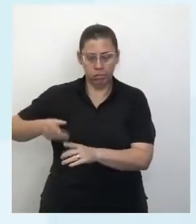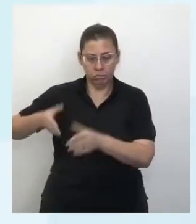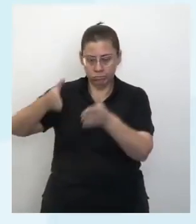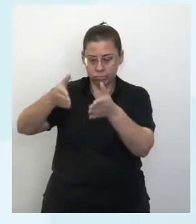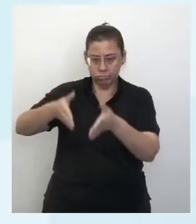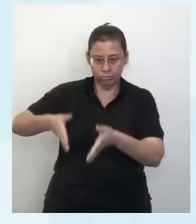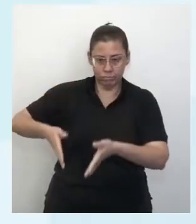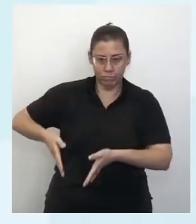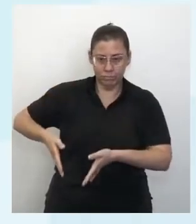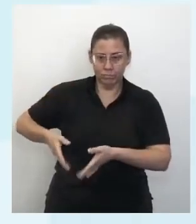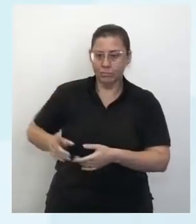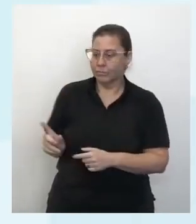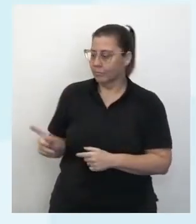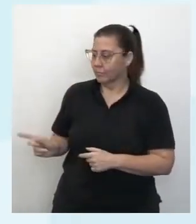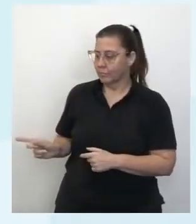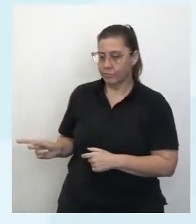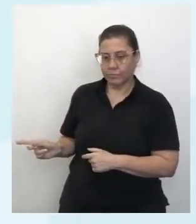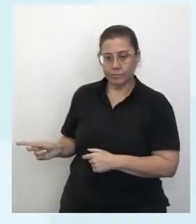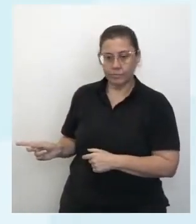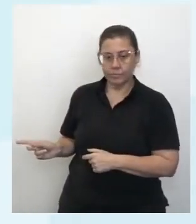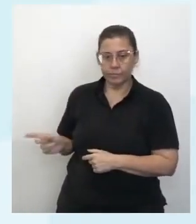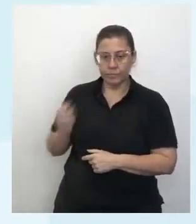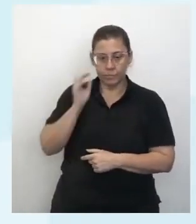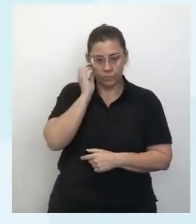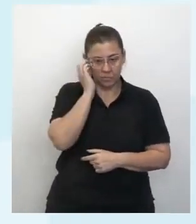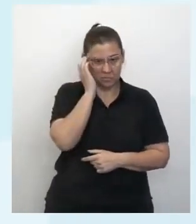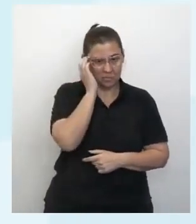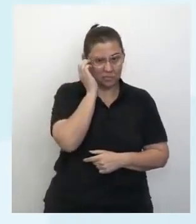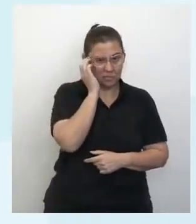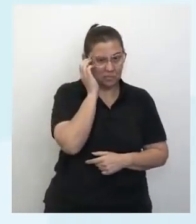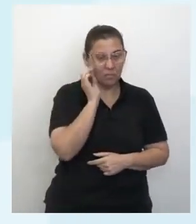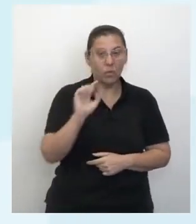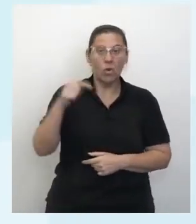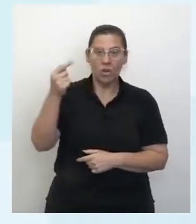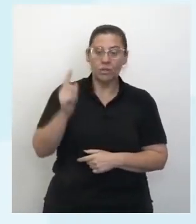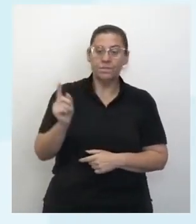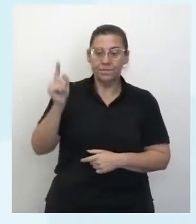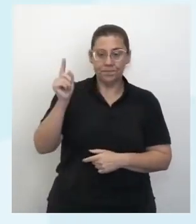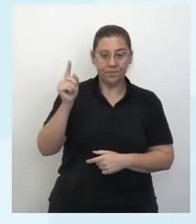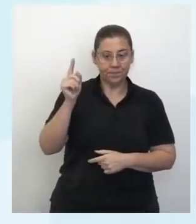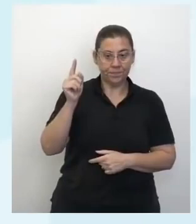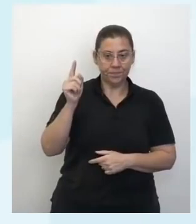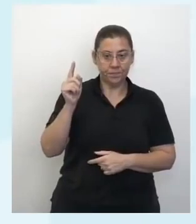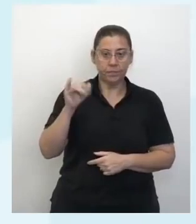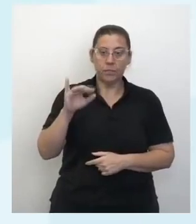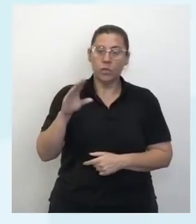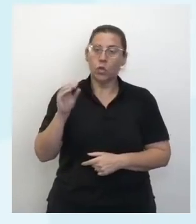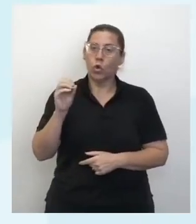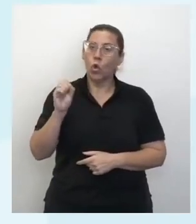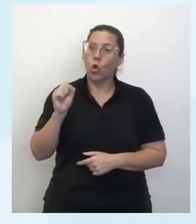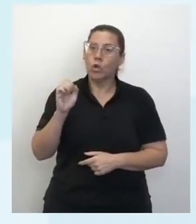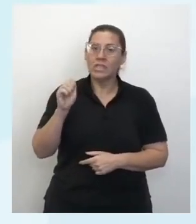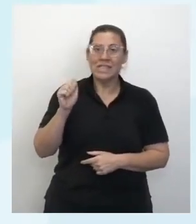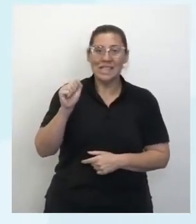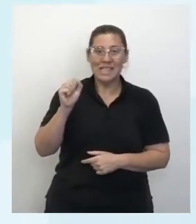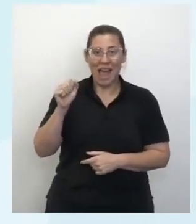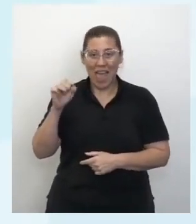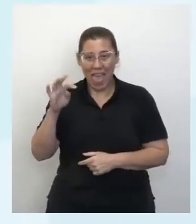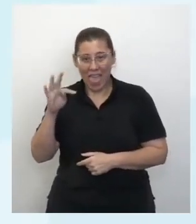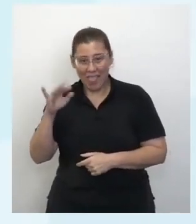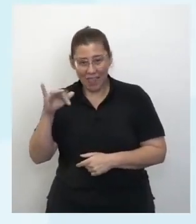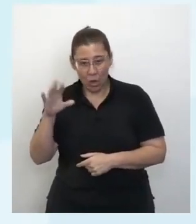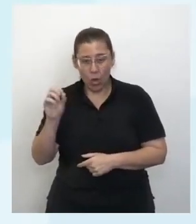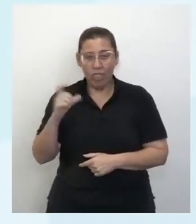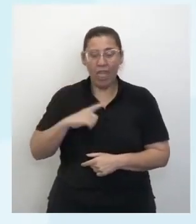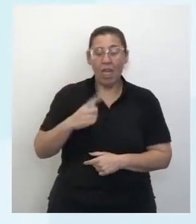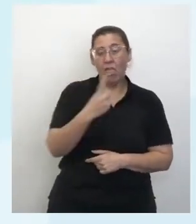o quadrilátero menor, tá certo? Olha lá, outro polígono, né? Esse daí é o icosaedro, ele tem 12 lados. Eu